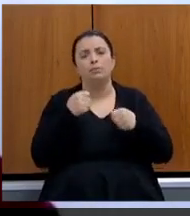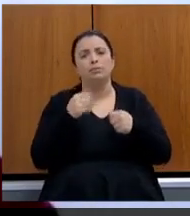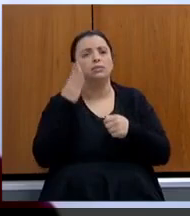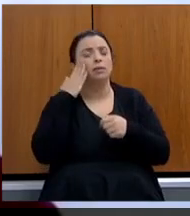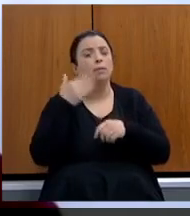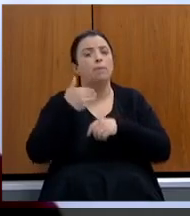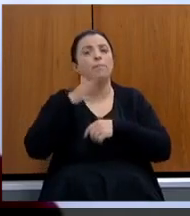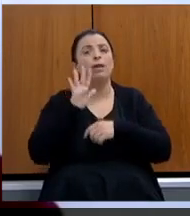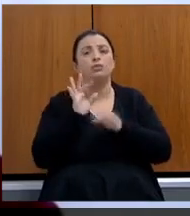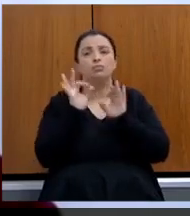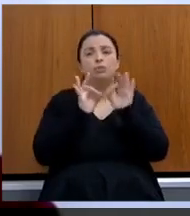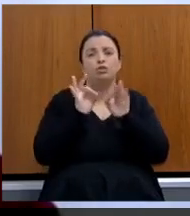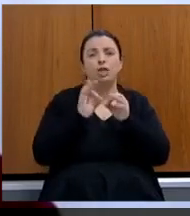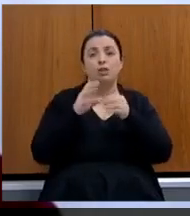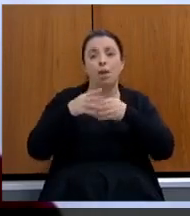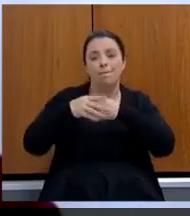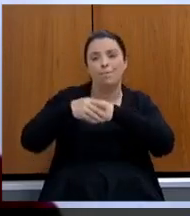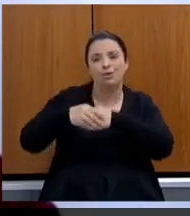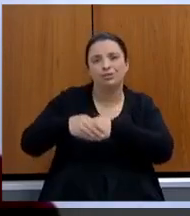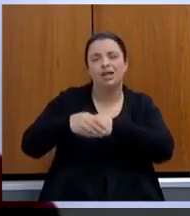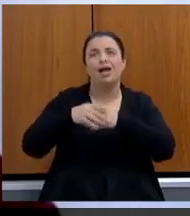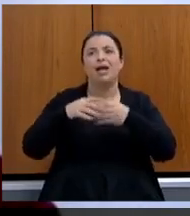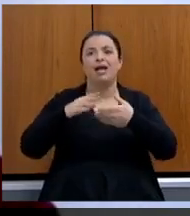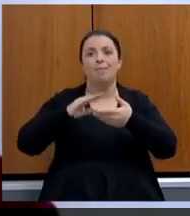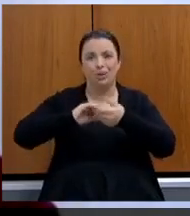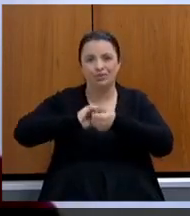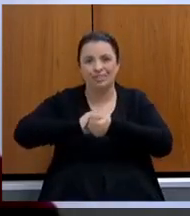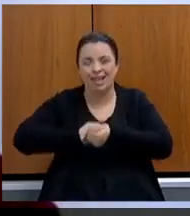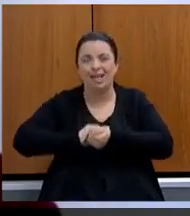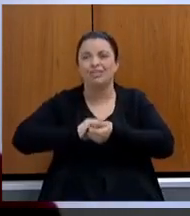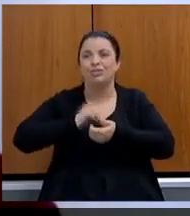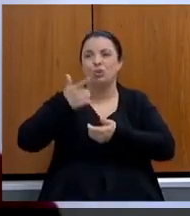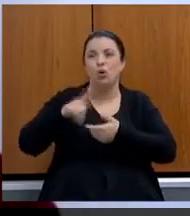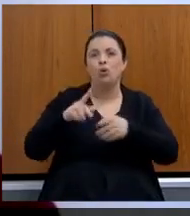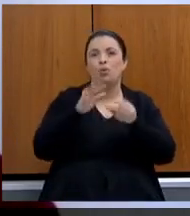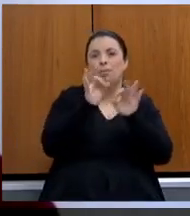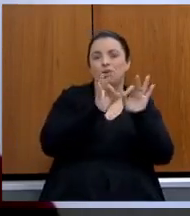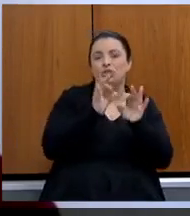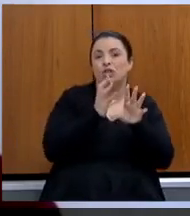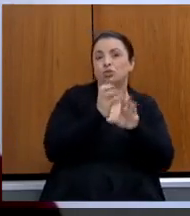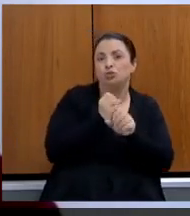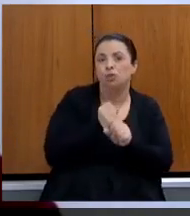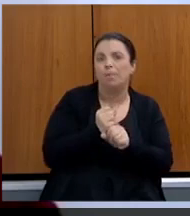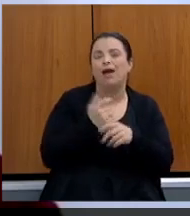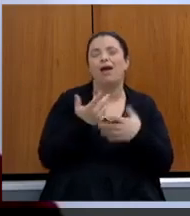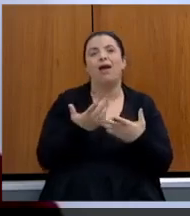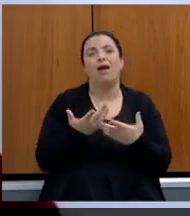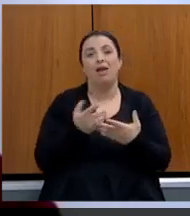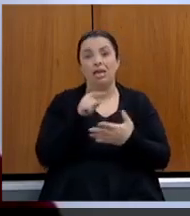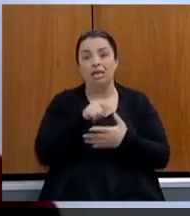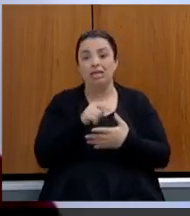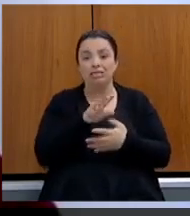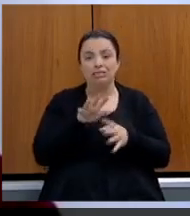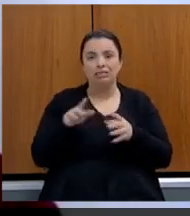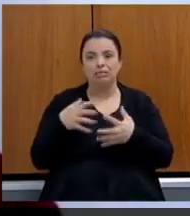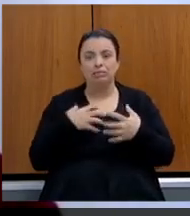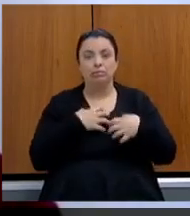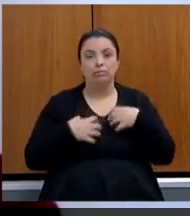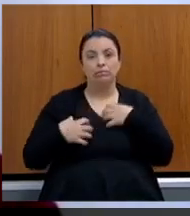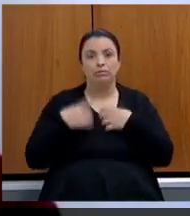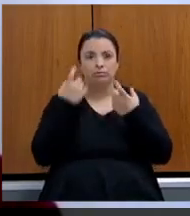mais Como projeto mão dadas comigo tomar projeto fizeram muita angústia e a preocupação